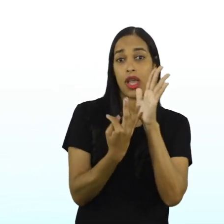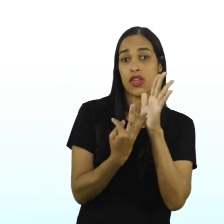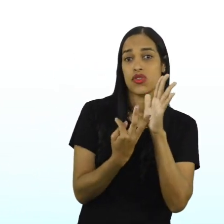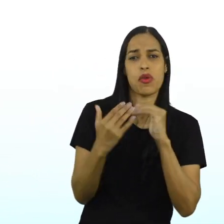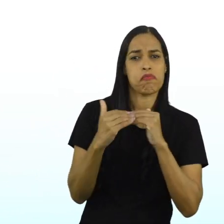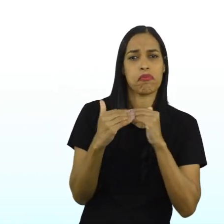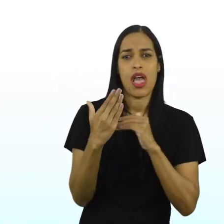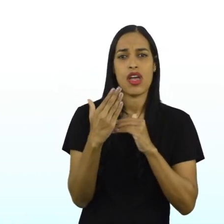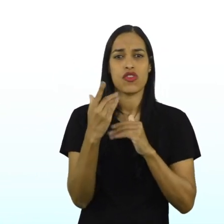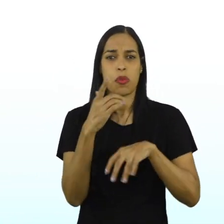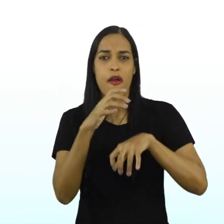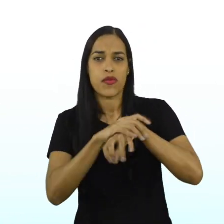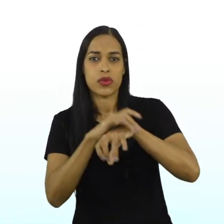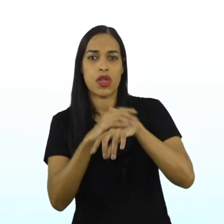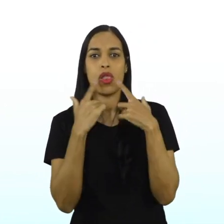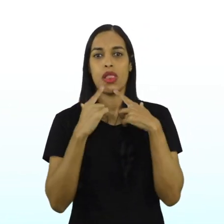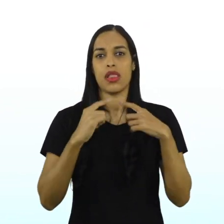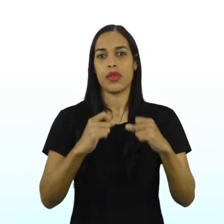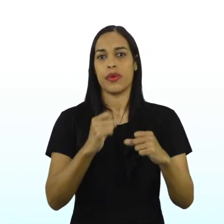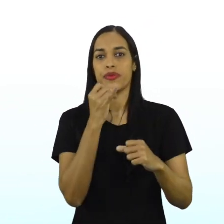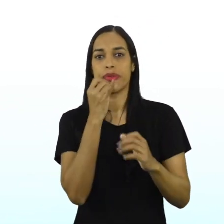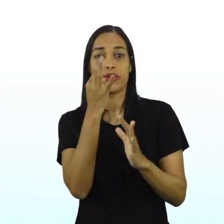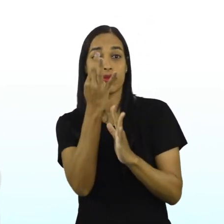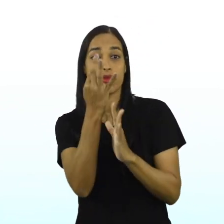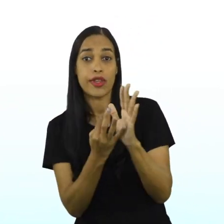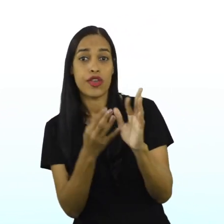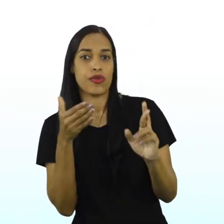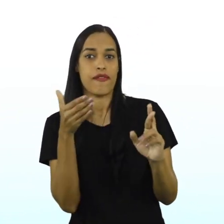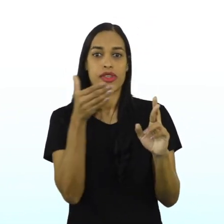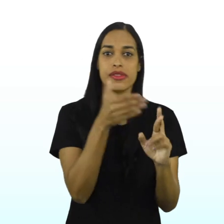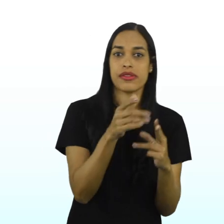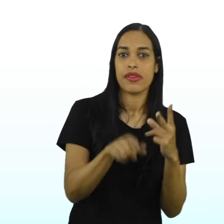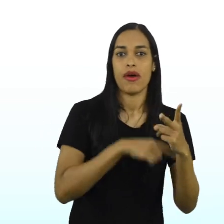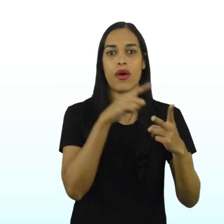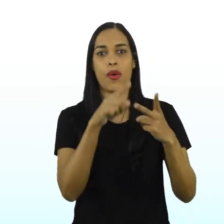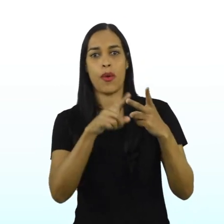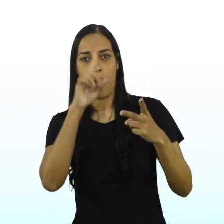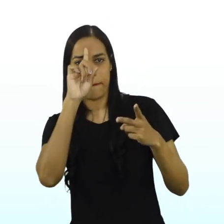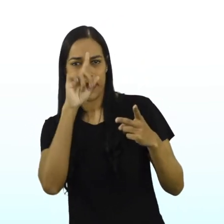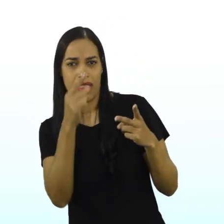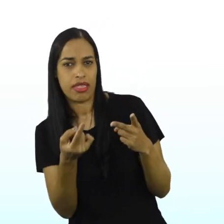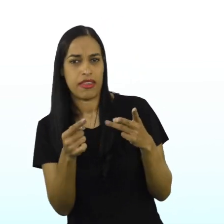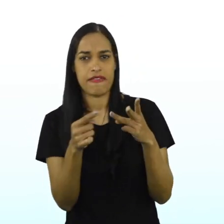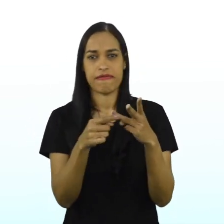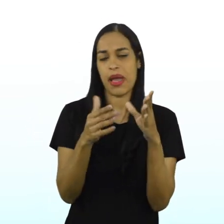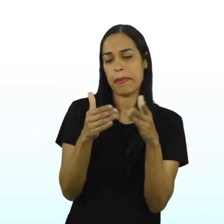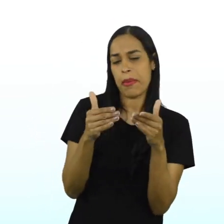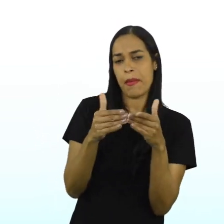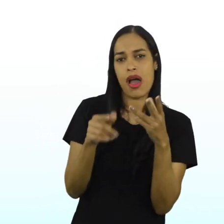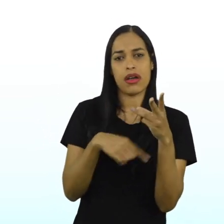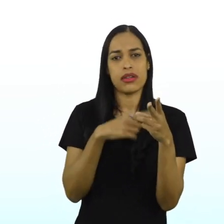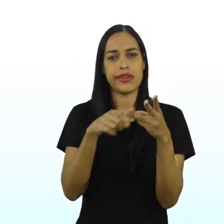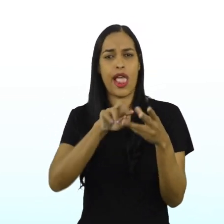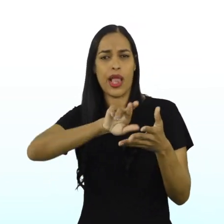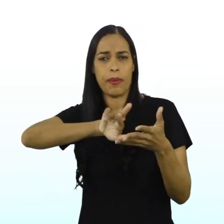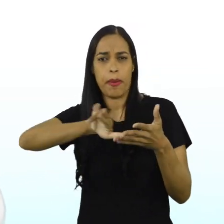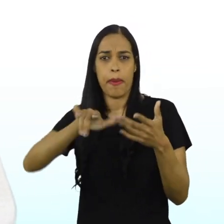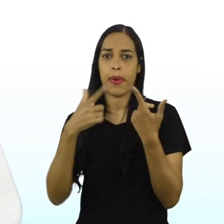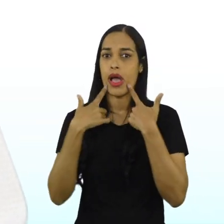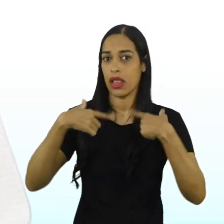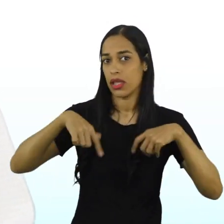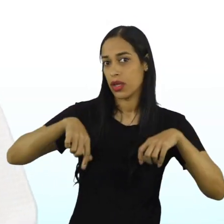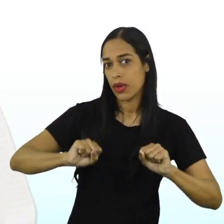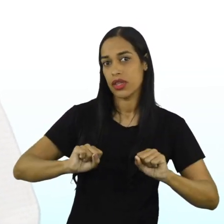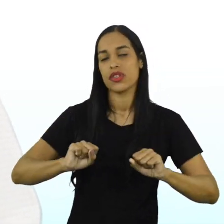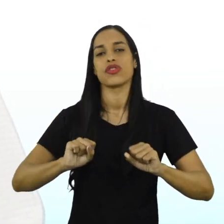de uma função da linguagem. Você pode encontrar um texto com uma função referencial, com uma função apelativa, com uma função metalinguística, tá? E